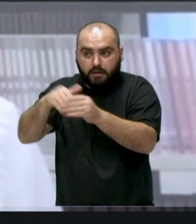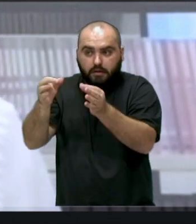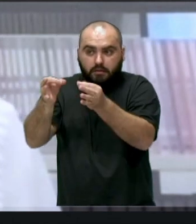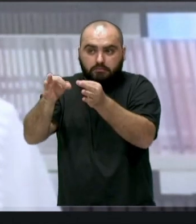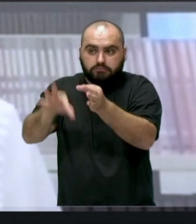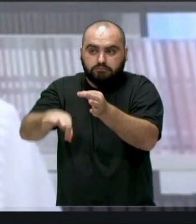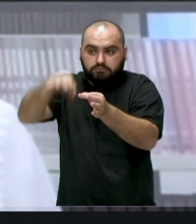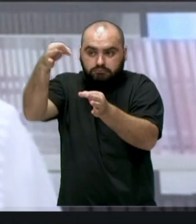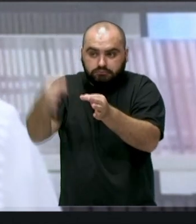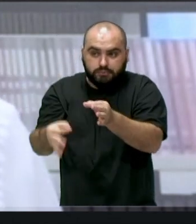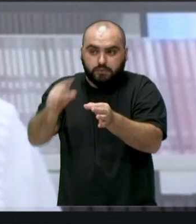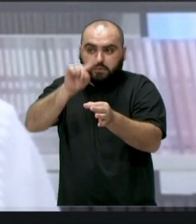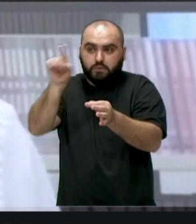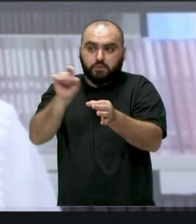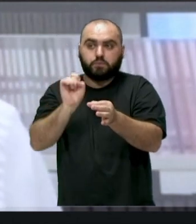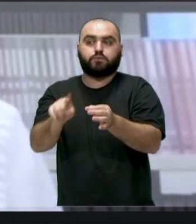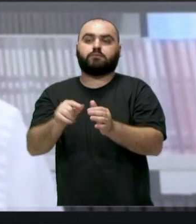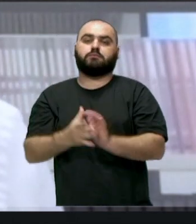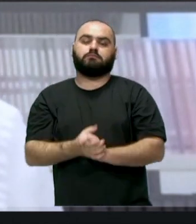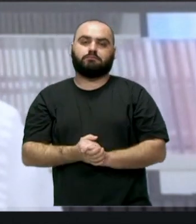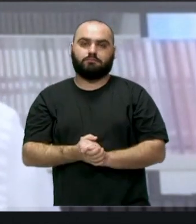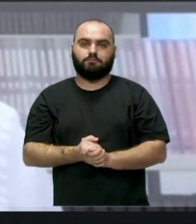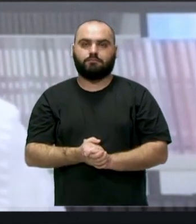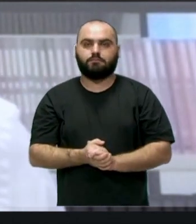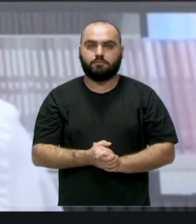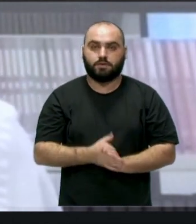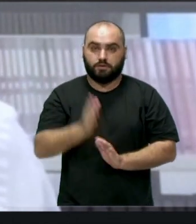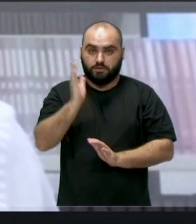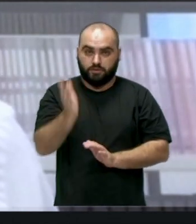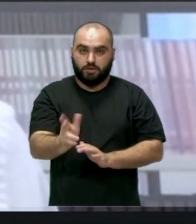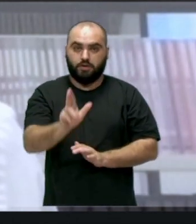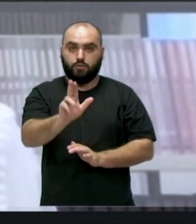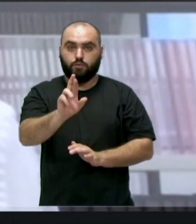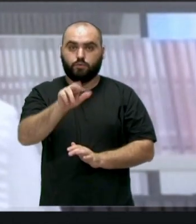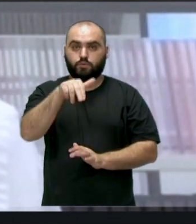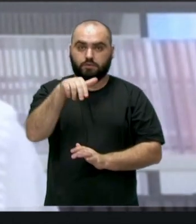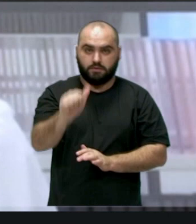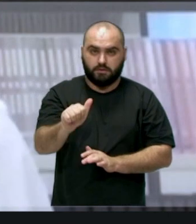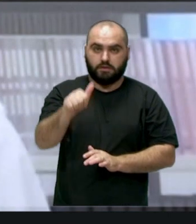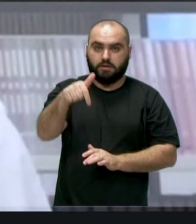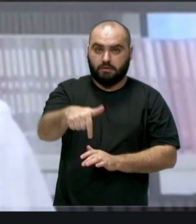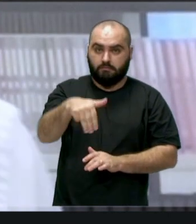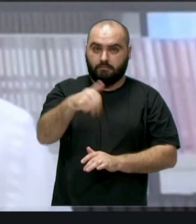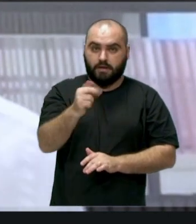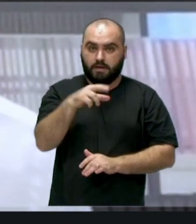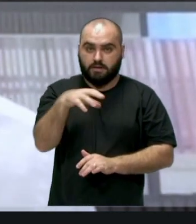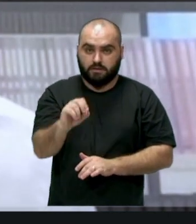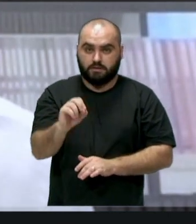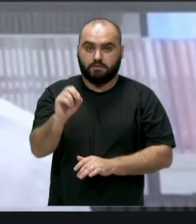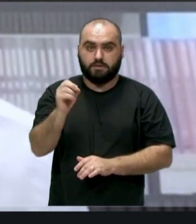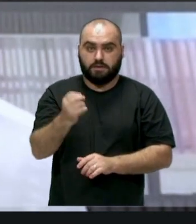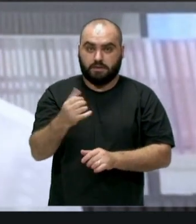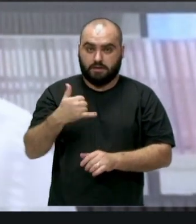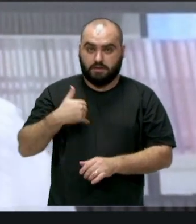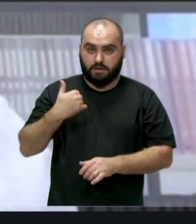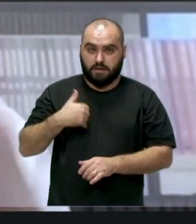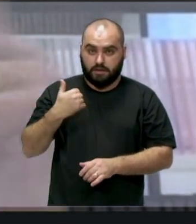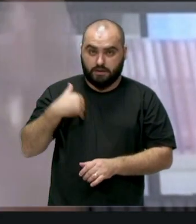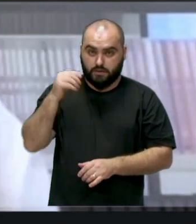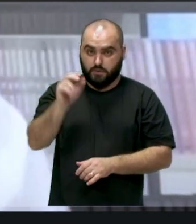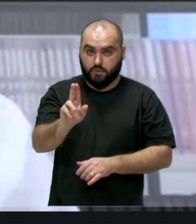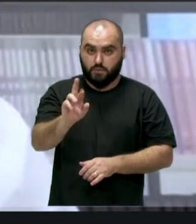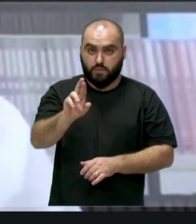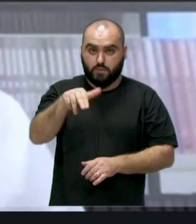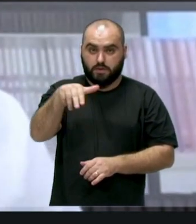falasses, a urna eletrônica, ela é uma criação brasileira há 25 anos. Esse ano, em março desse ano, completamos 25 anos de existência